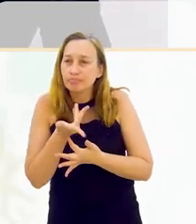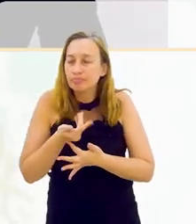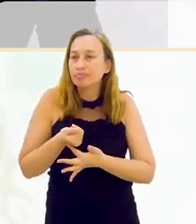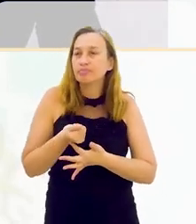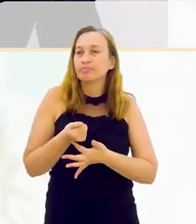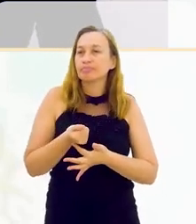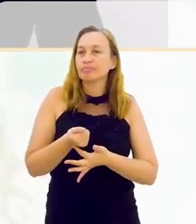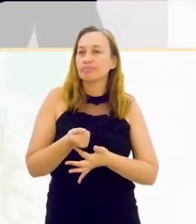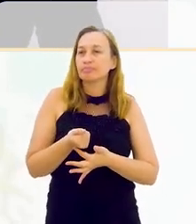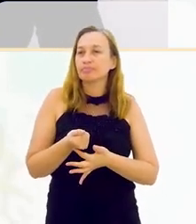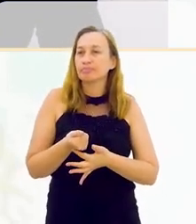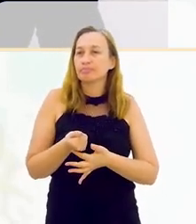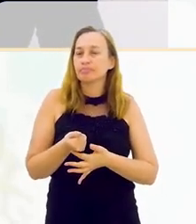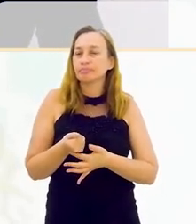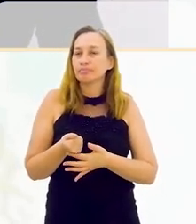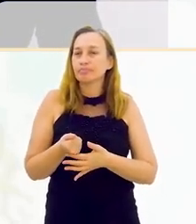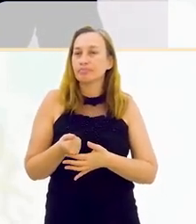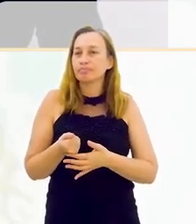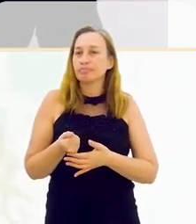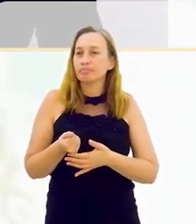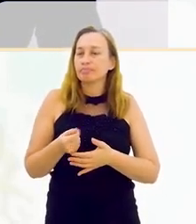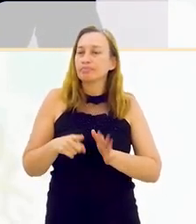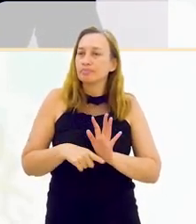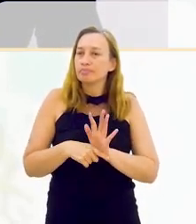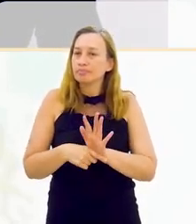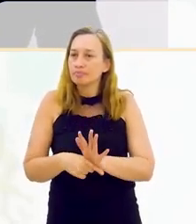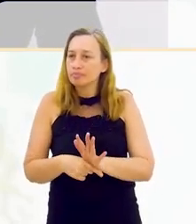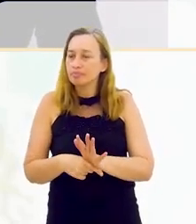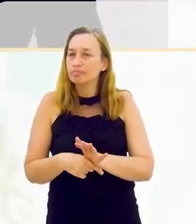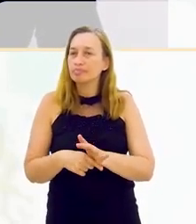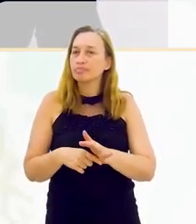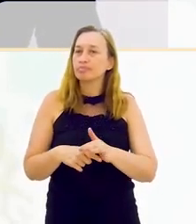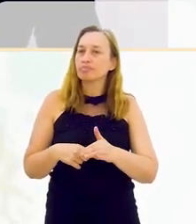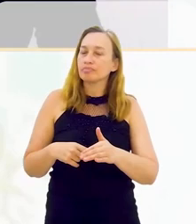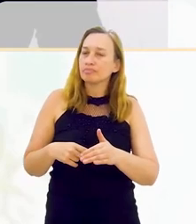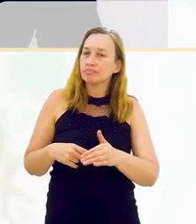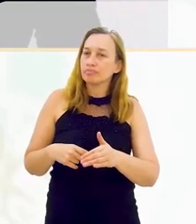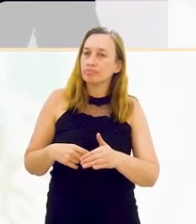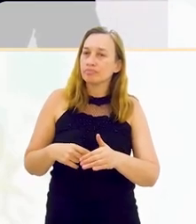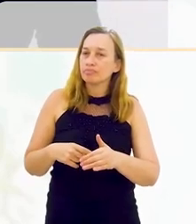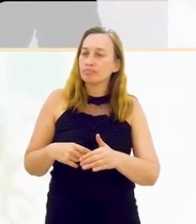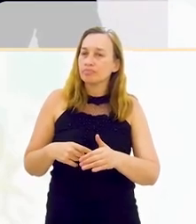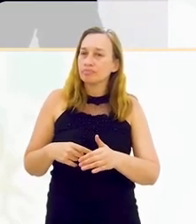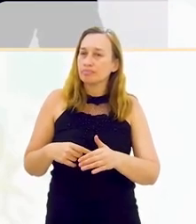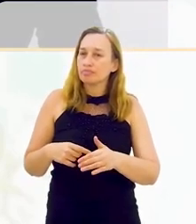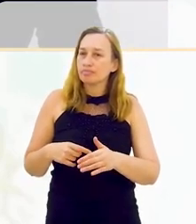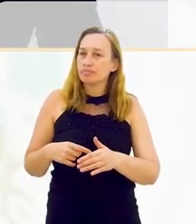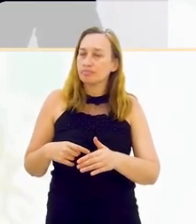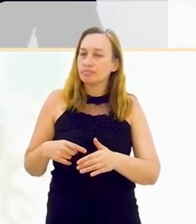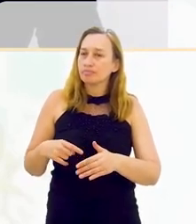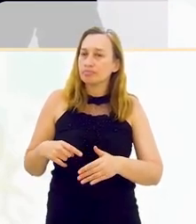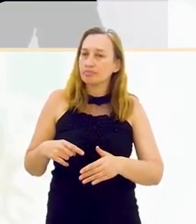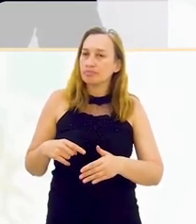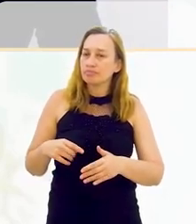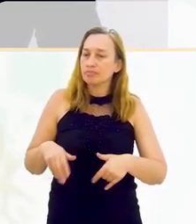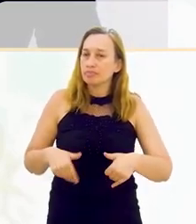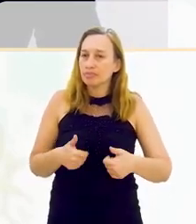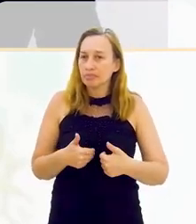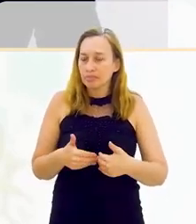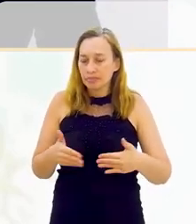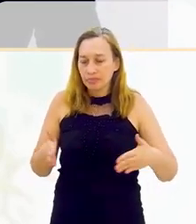a arte foram instrumentos Vão de. quebrando, porque vão trazendo aquela luz, né? A